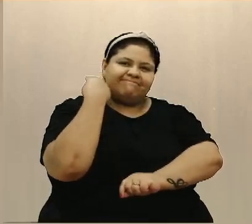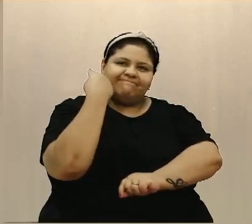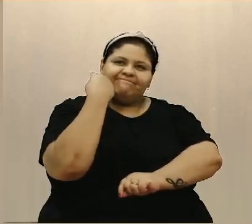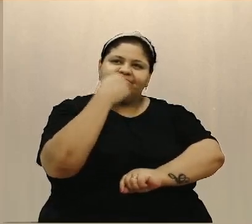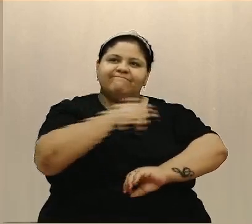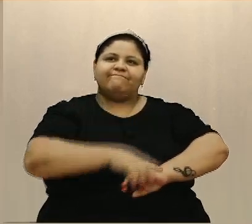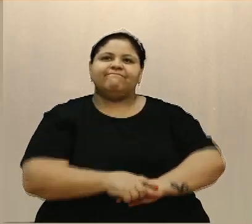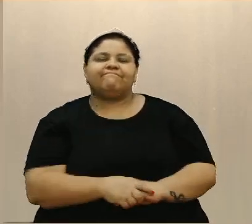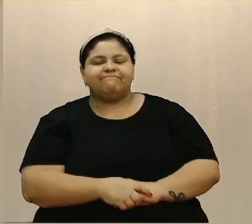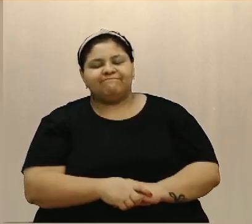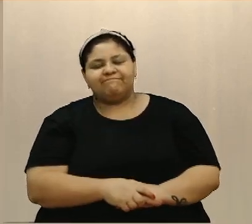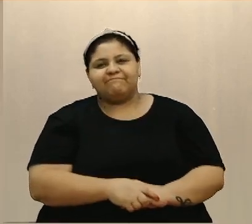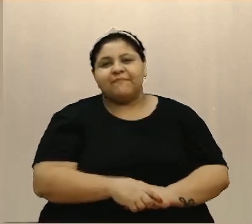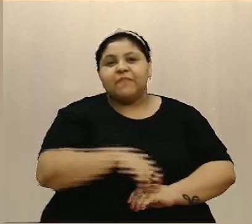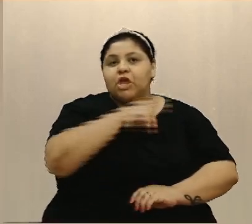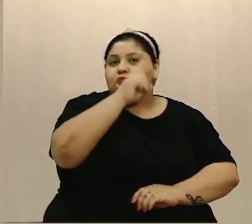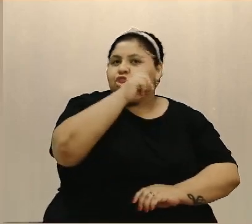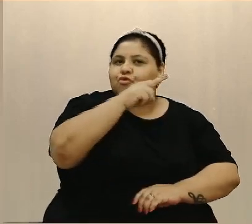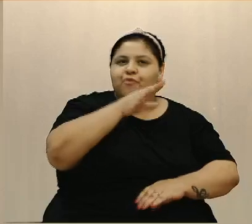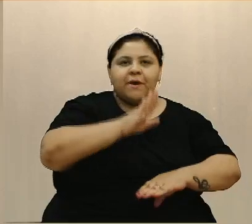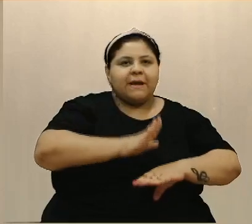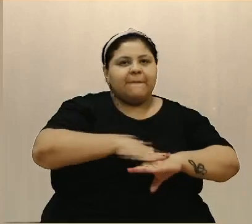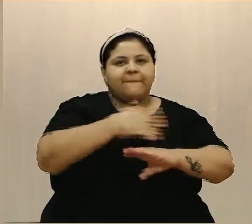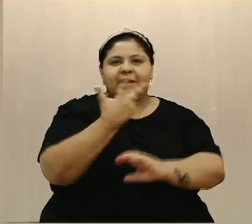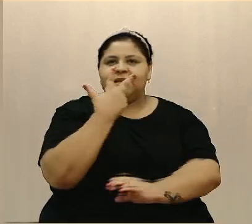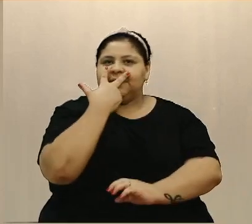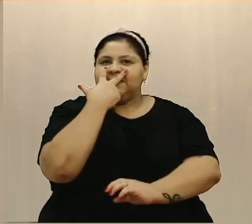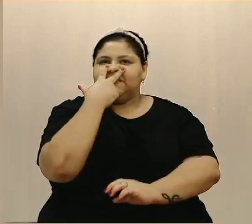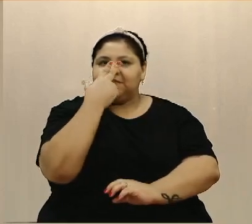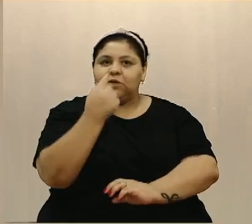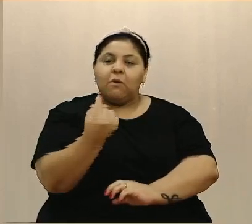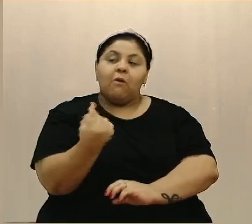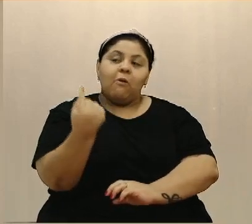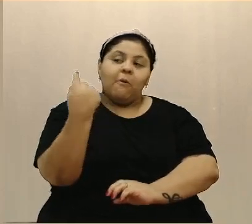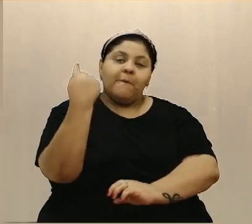foi nunca mais será.